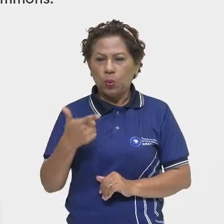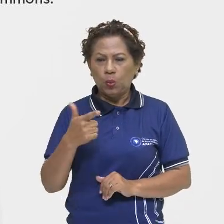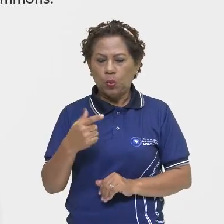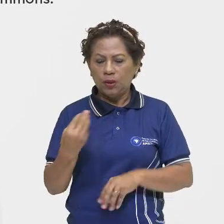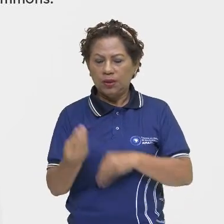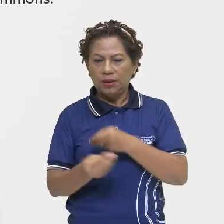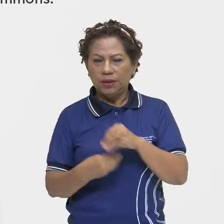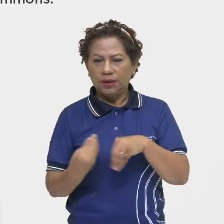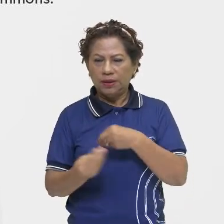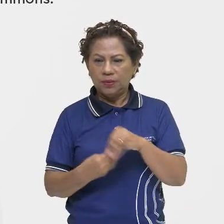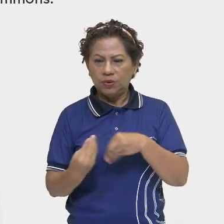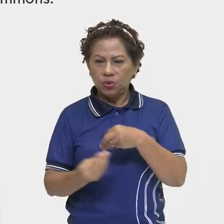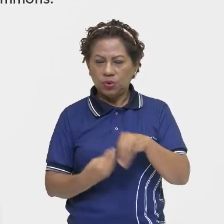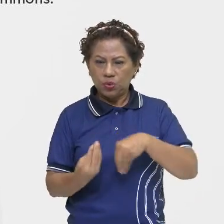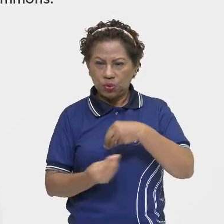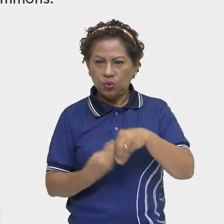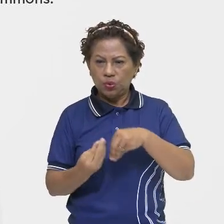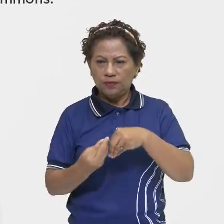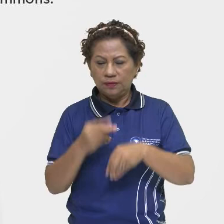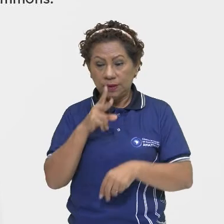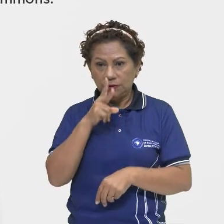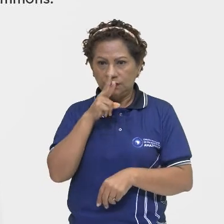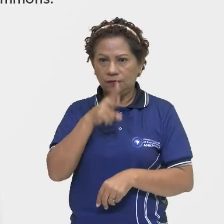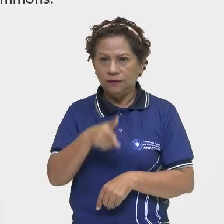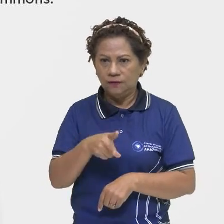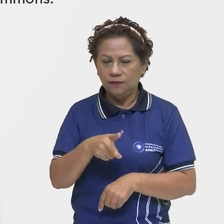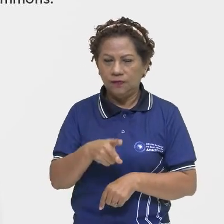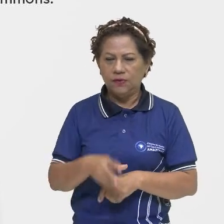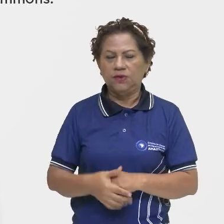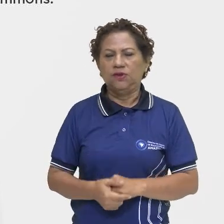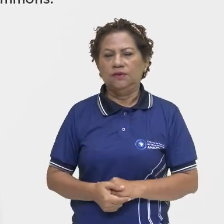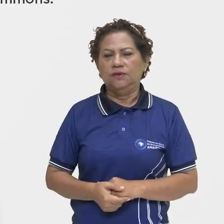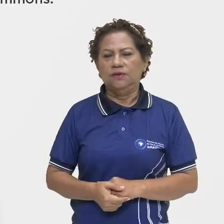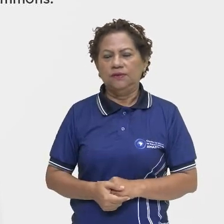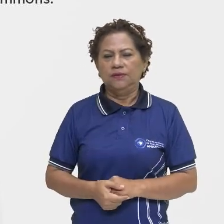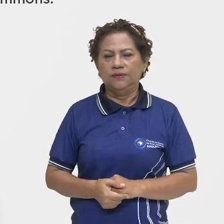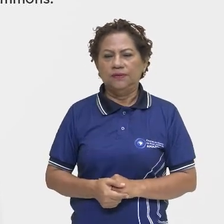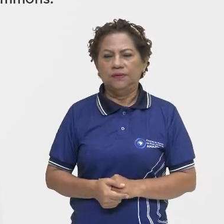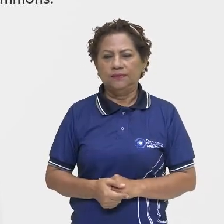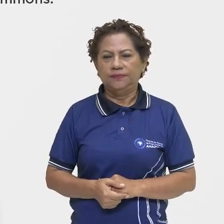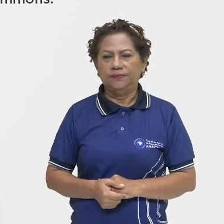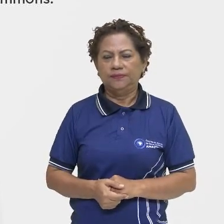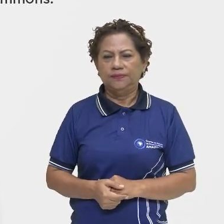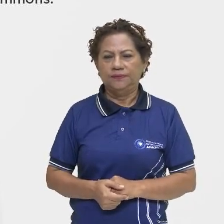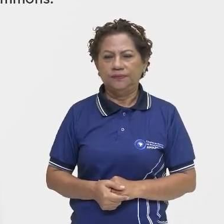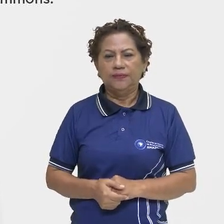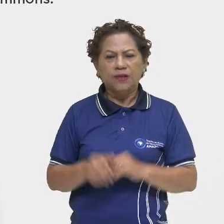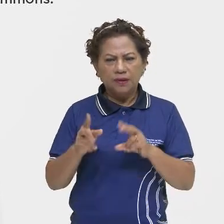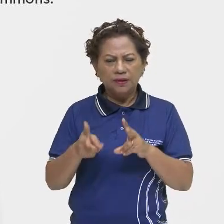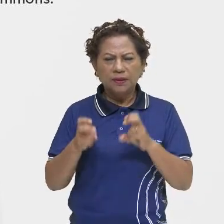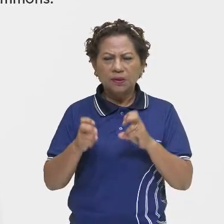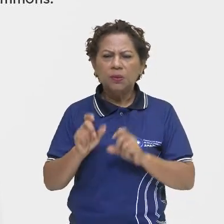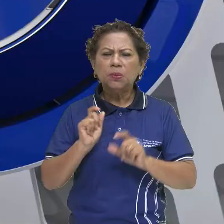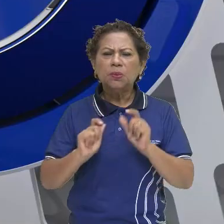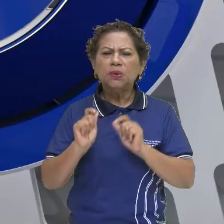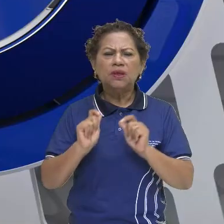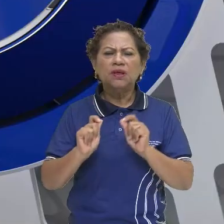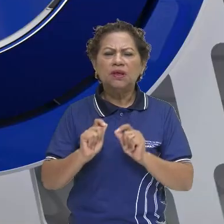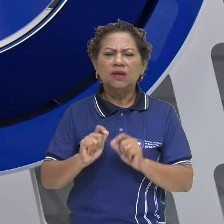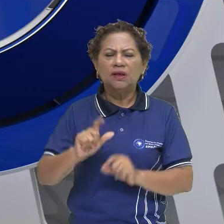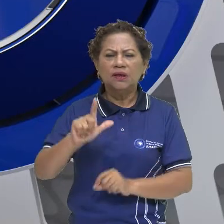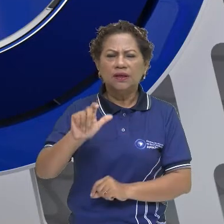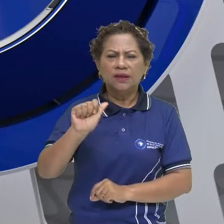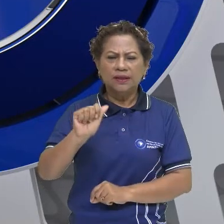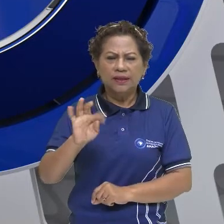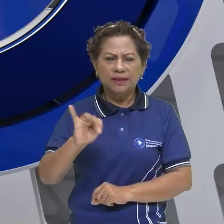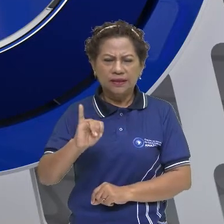dá mais ênfase para essa cor. As cores, elas têm um matiz. Tá, professora, o que é o matiz? É o